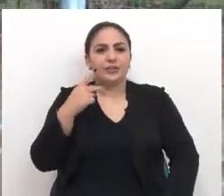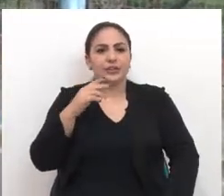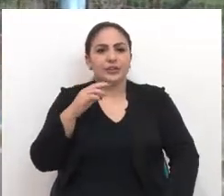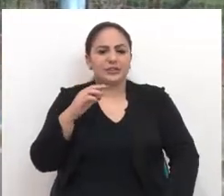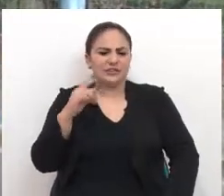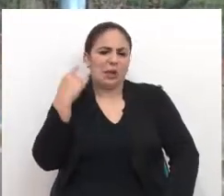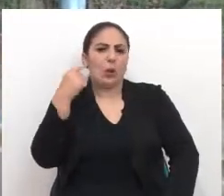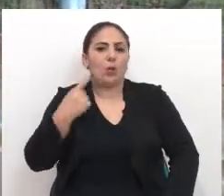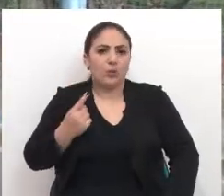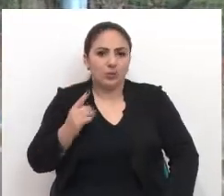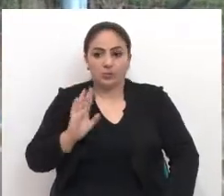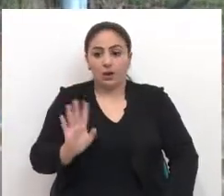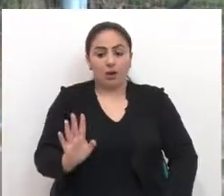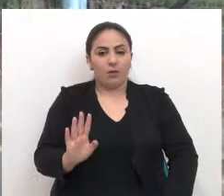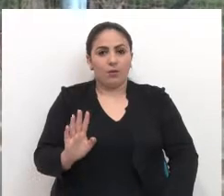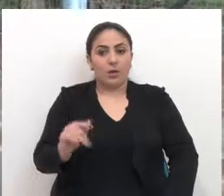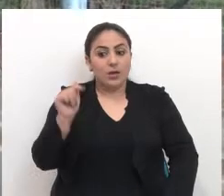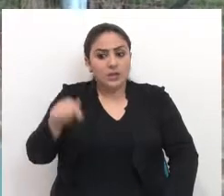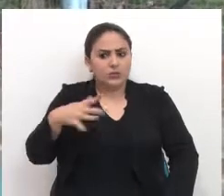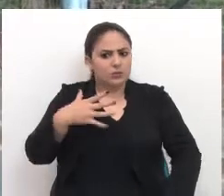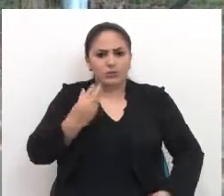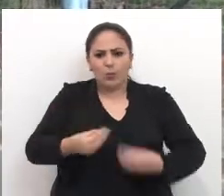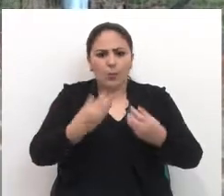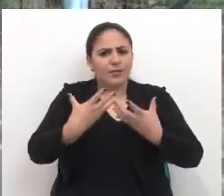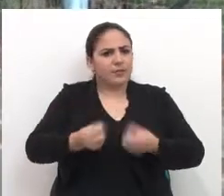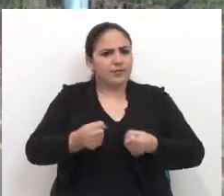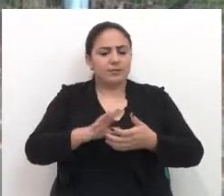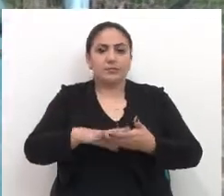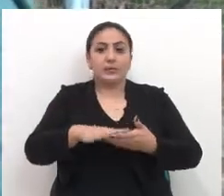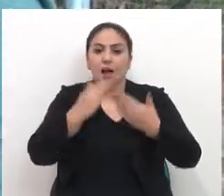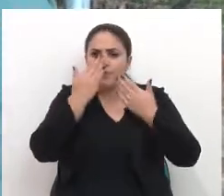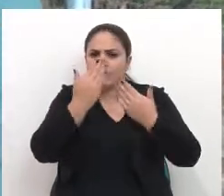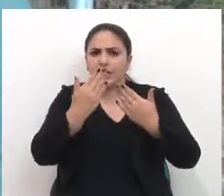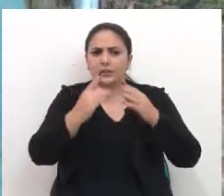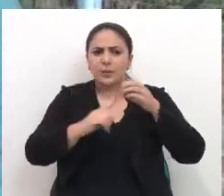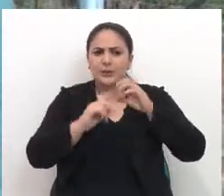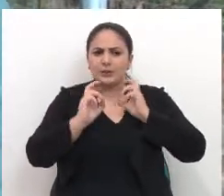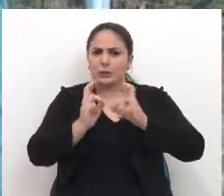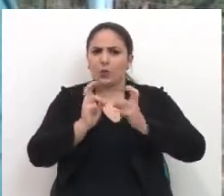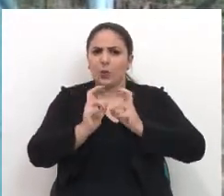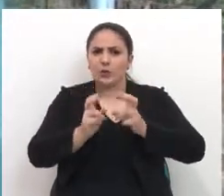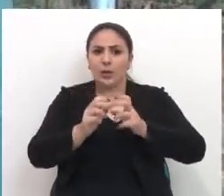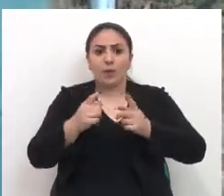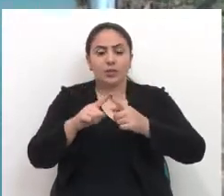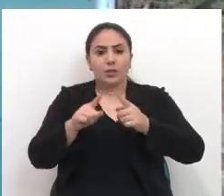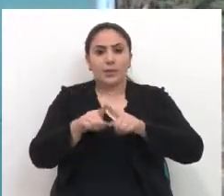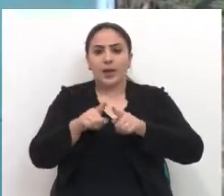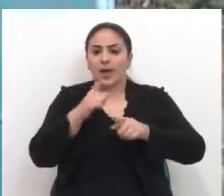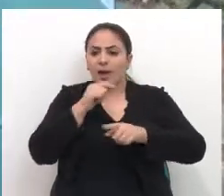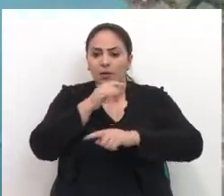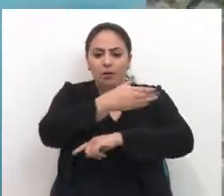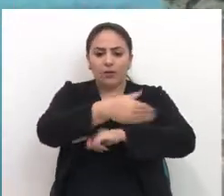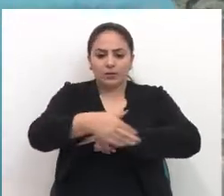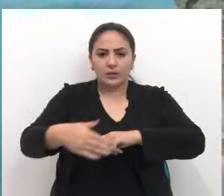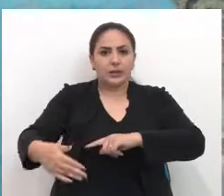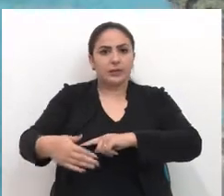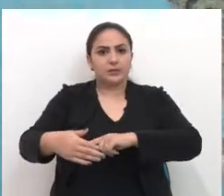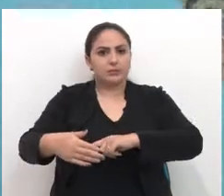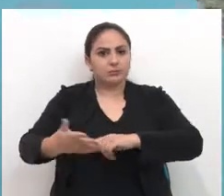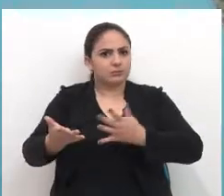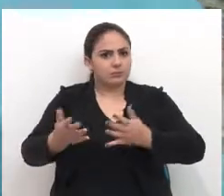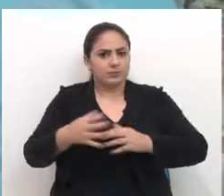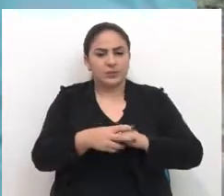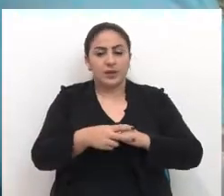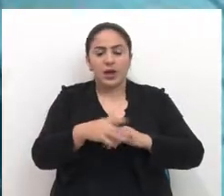da casinha. Isso aqui não dá para tolerar, não dá para aceitar. Enfrenta uma parada de ônibus e esgoto correndo